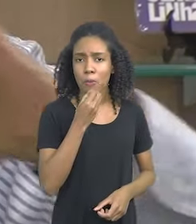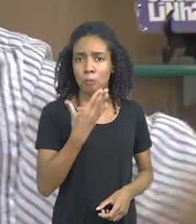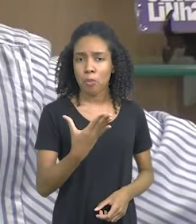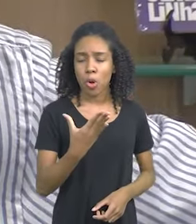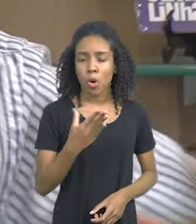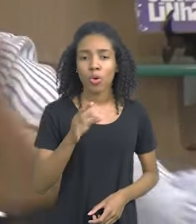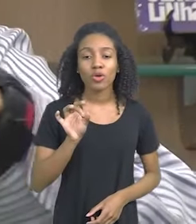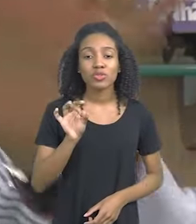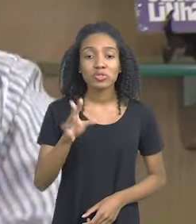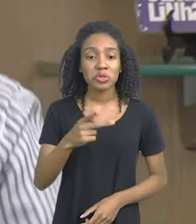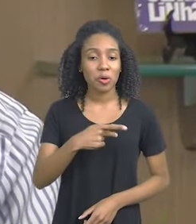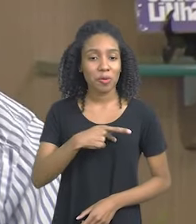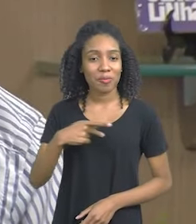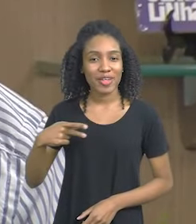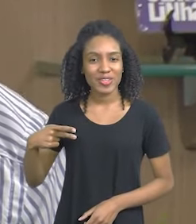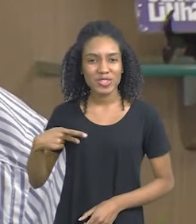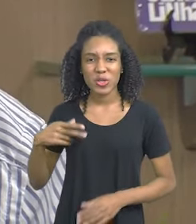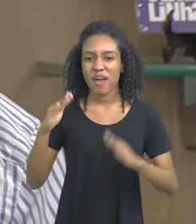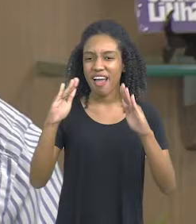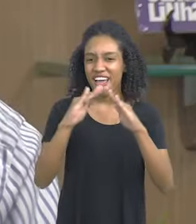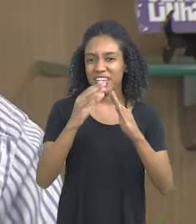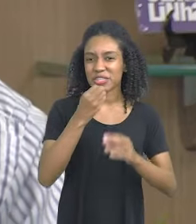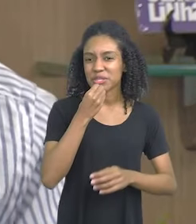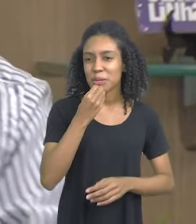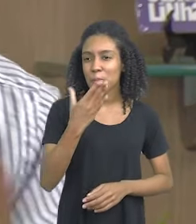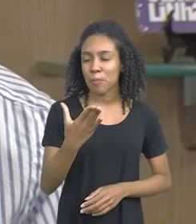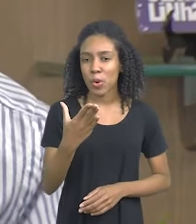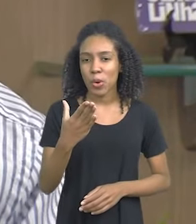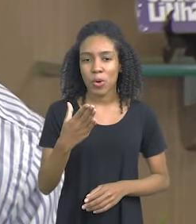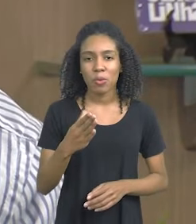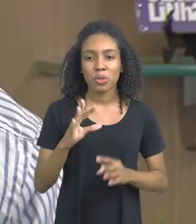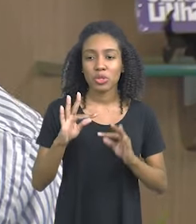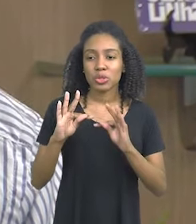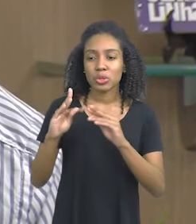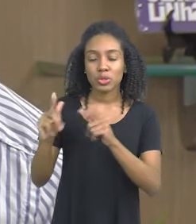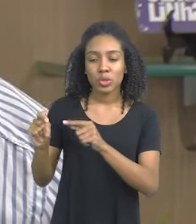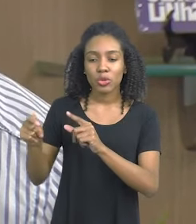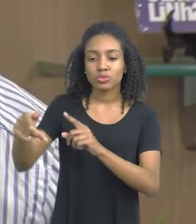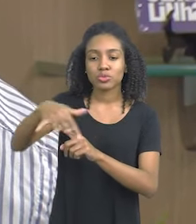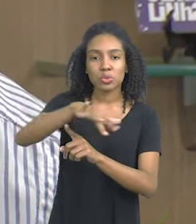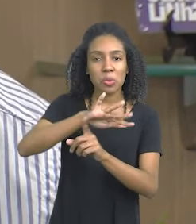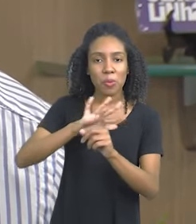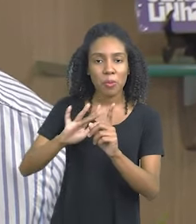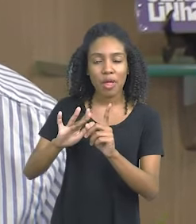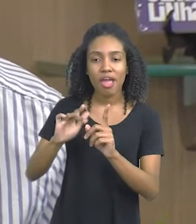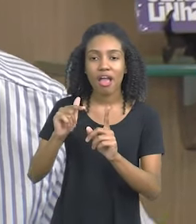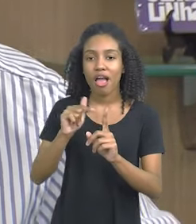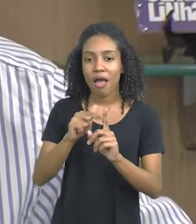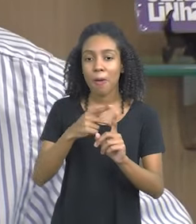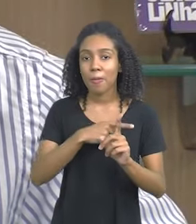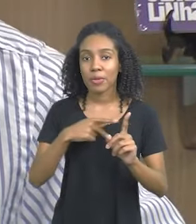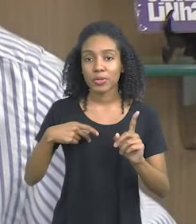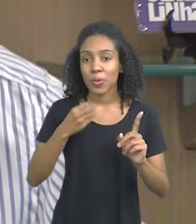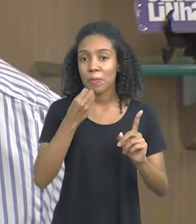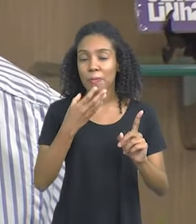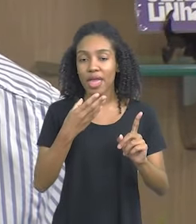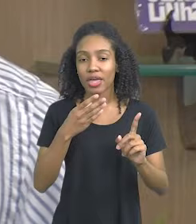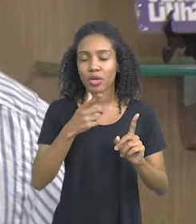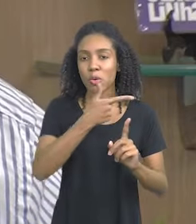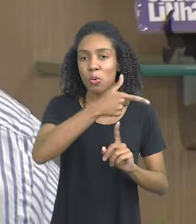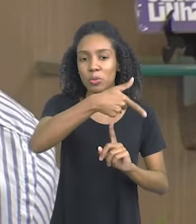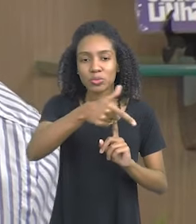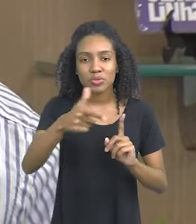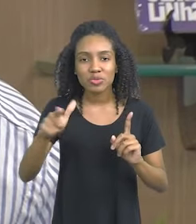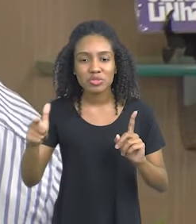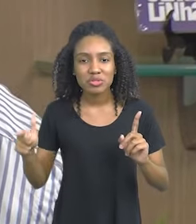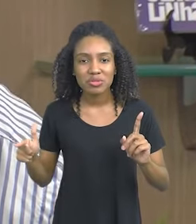bem. Os pastores do seu lado, os auxiliares, todos são pobres, todos são miseráveis. Aí não dá, aí